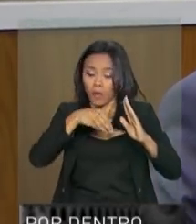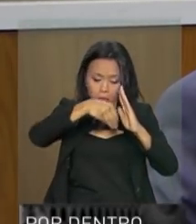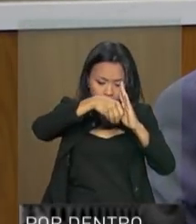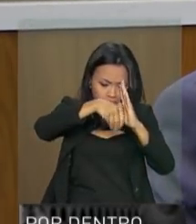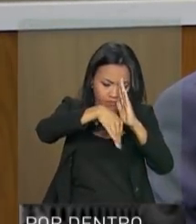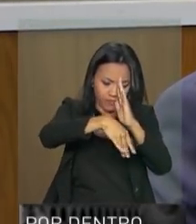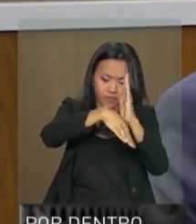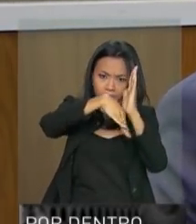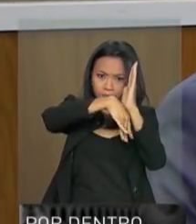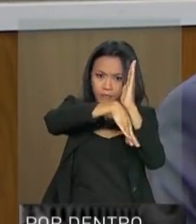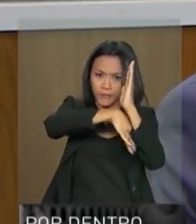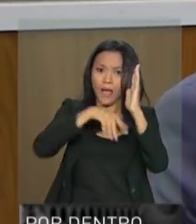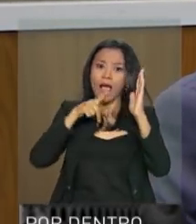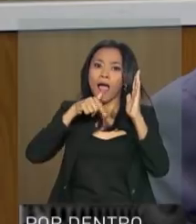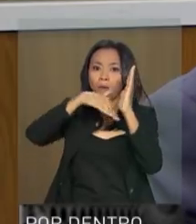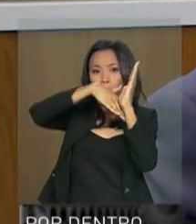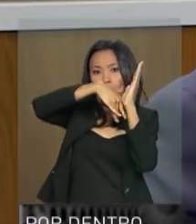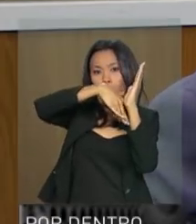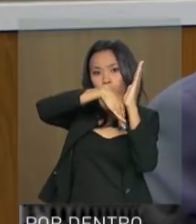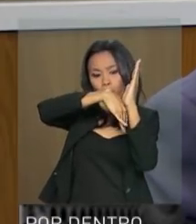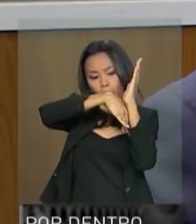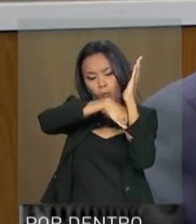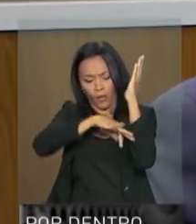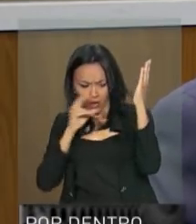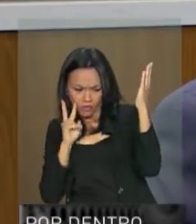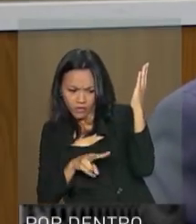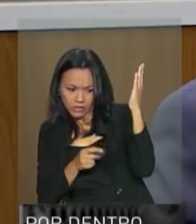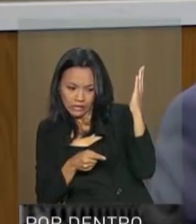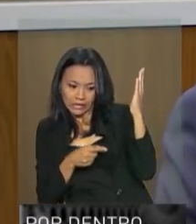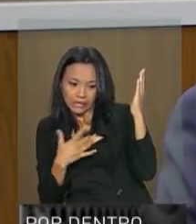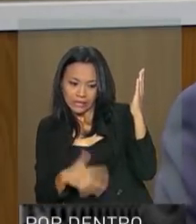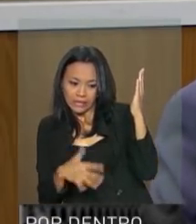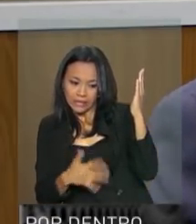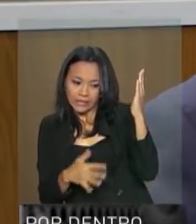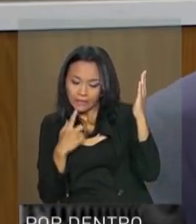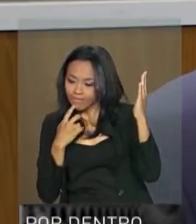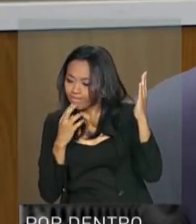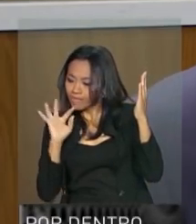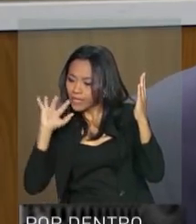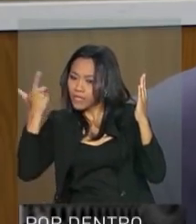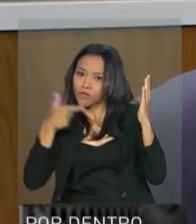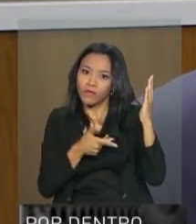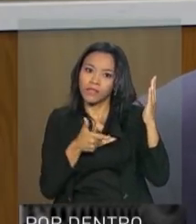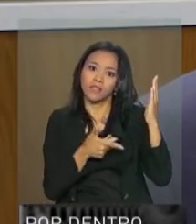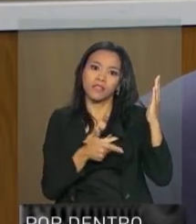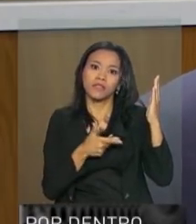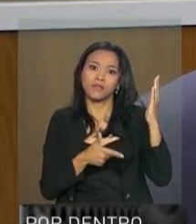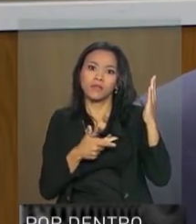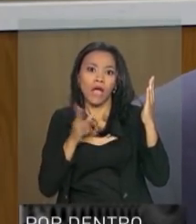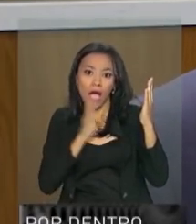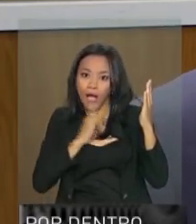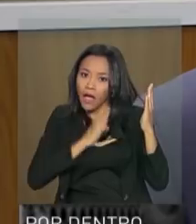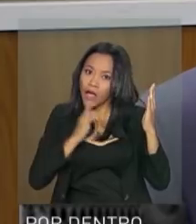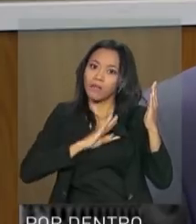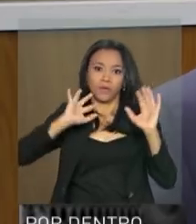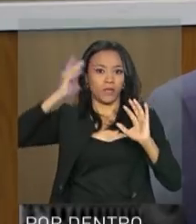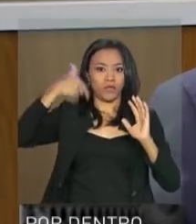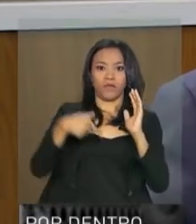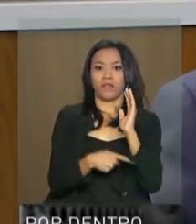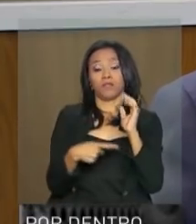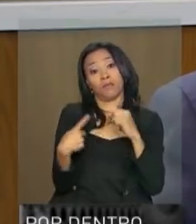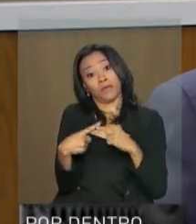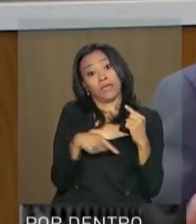problema de infiltração e observo que ele está começando, a melhor coisa a fazer é enfrentar, reconhecer a existência do problema e enfrentar logo o problema, porque,